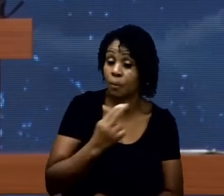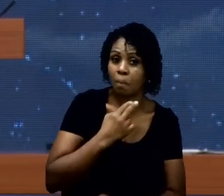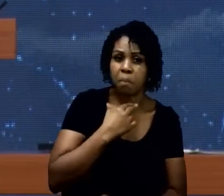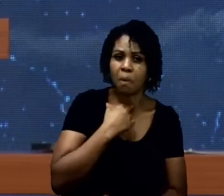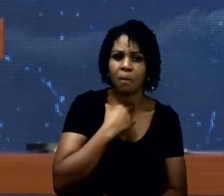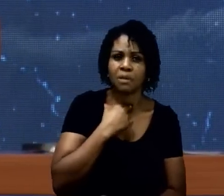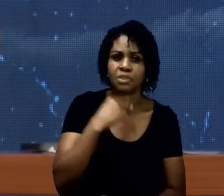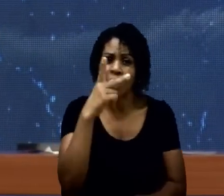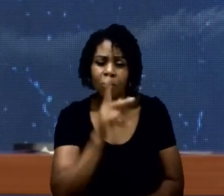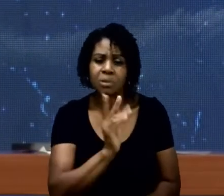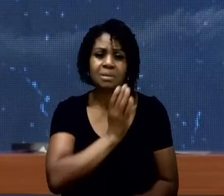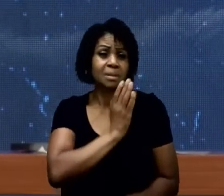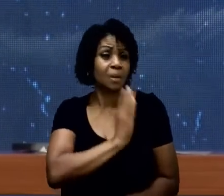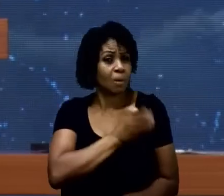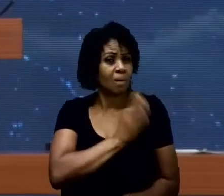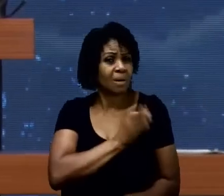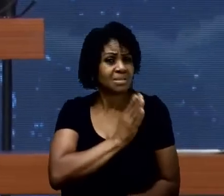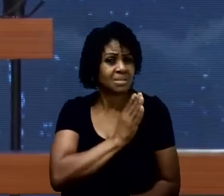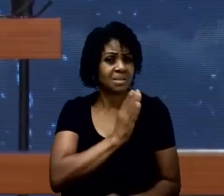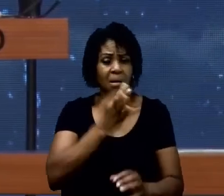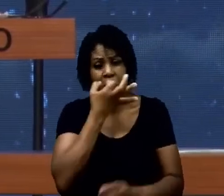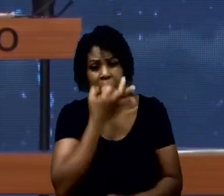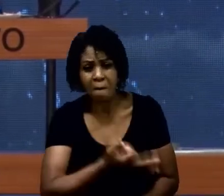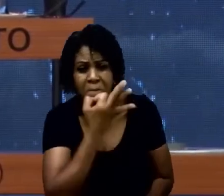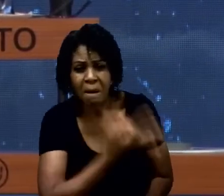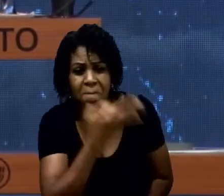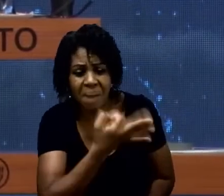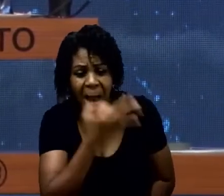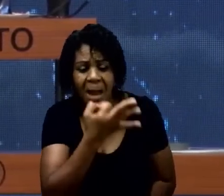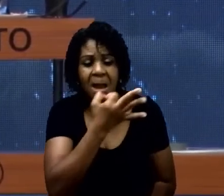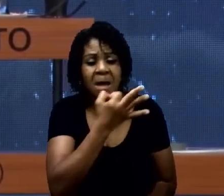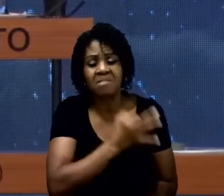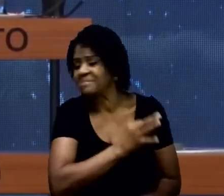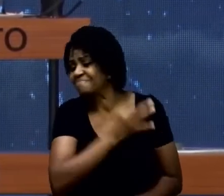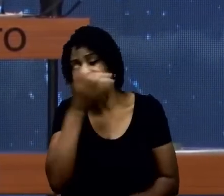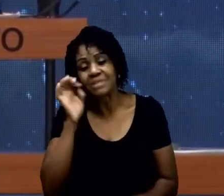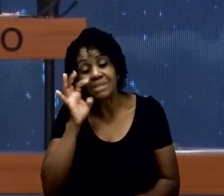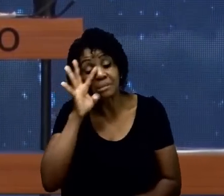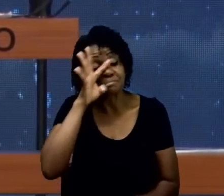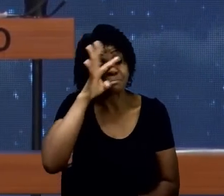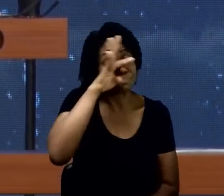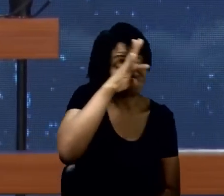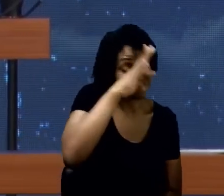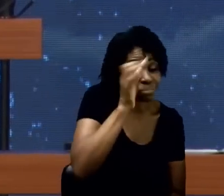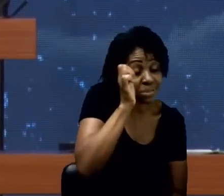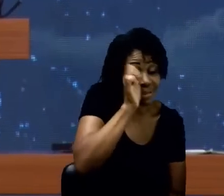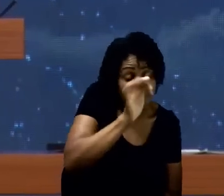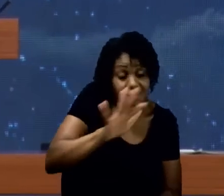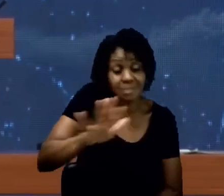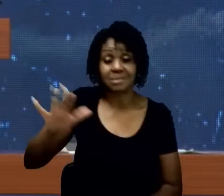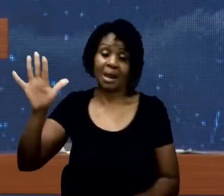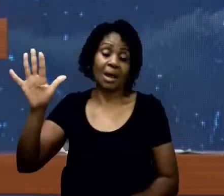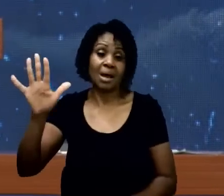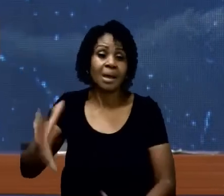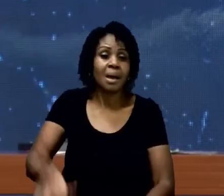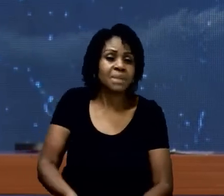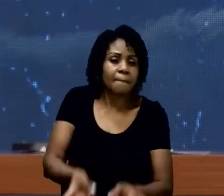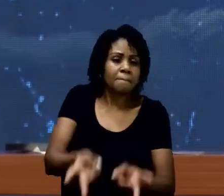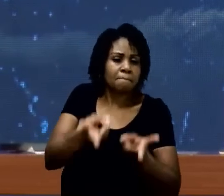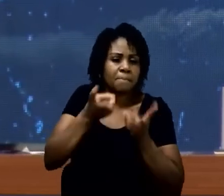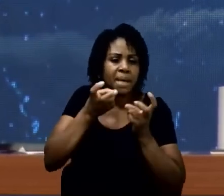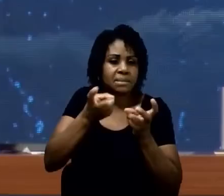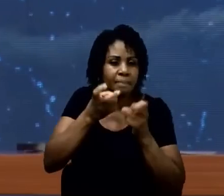Ou o teu coração, a crítica, alguma coisa, foi para outro lado. Então você tem que sentir que Deus te dê